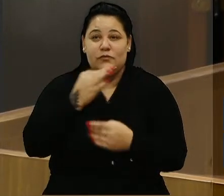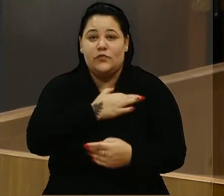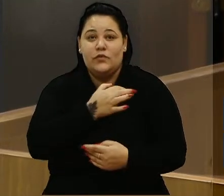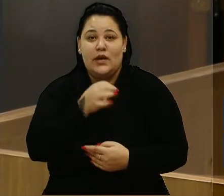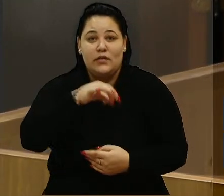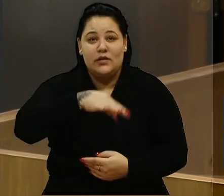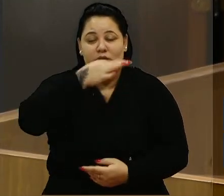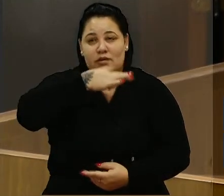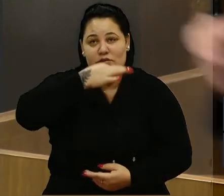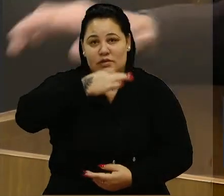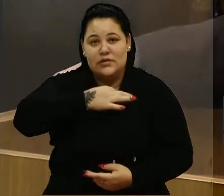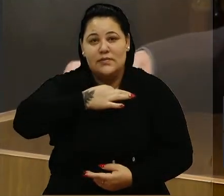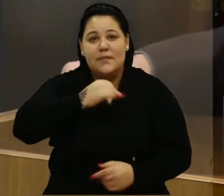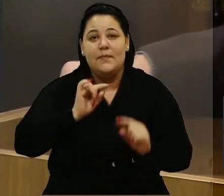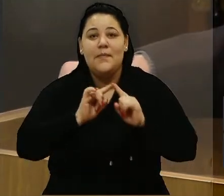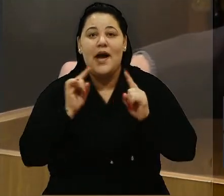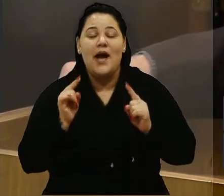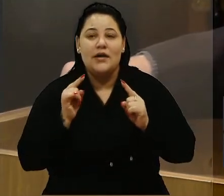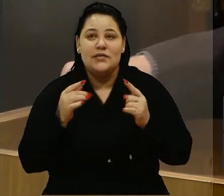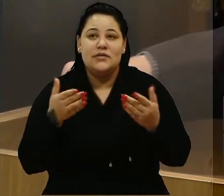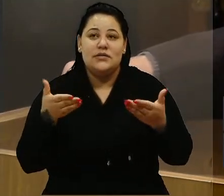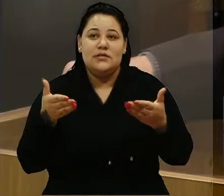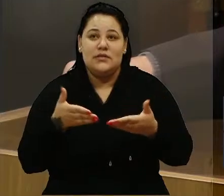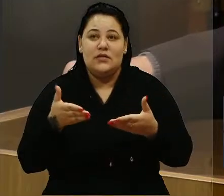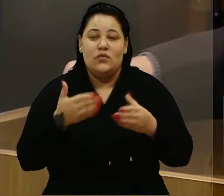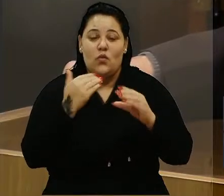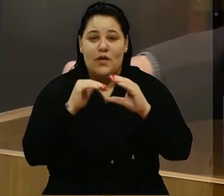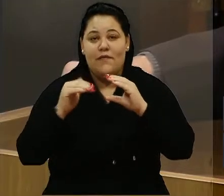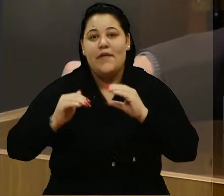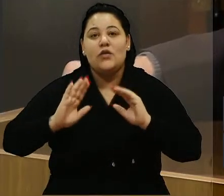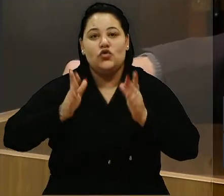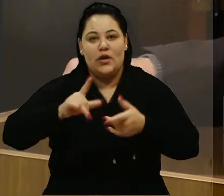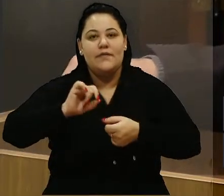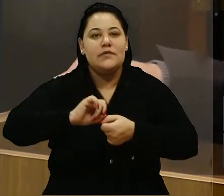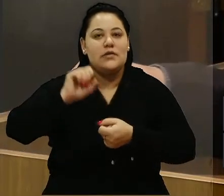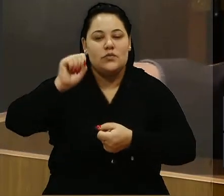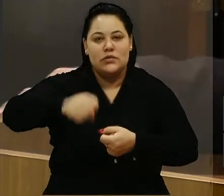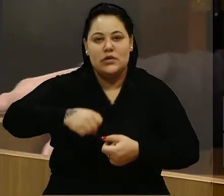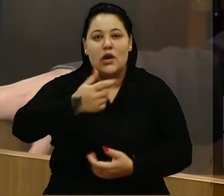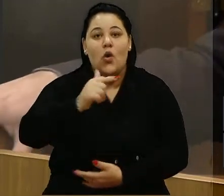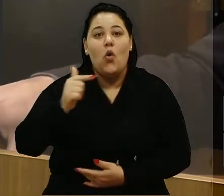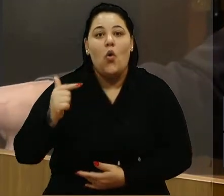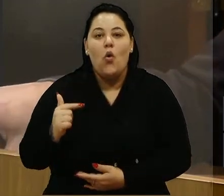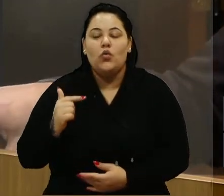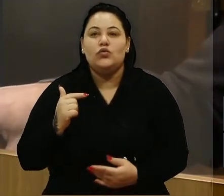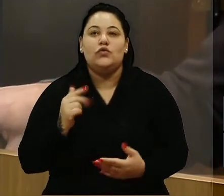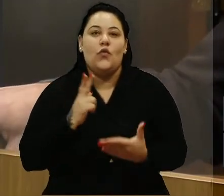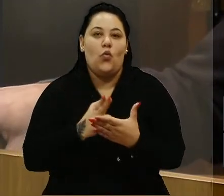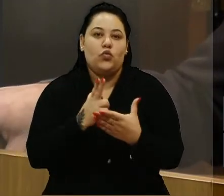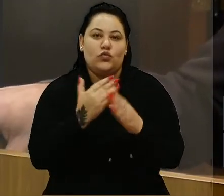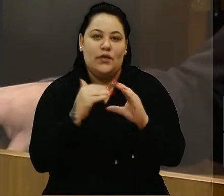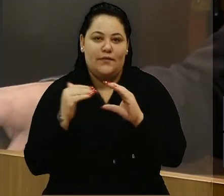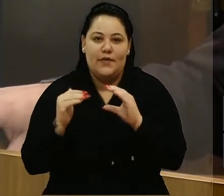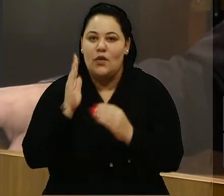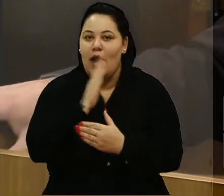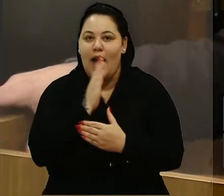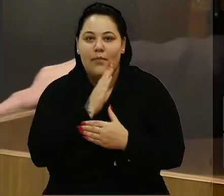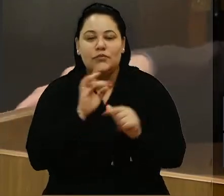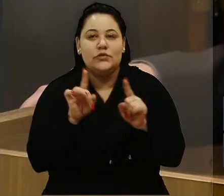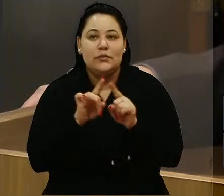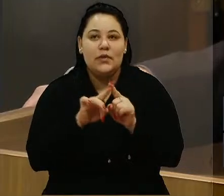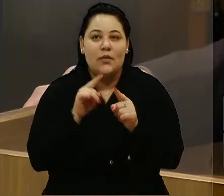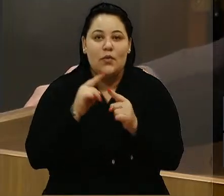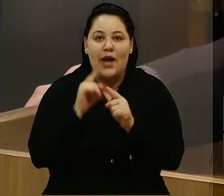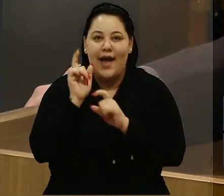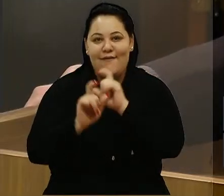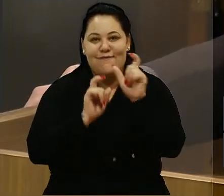Sul, mas alguns encaminhamentos já foram feitos, outros serão encaminhados em breve, devido a essas falácias